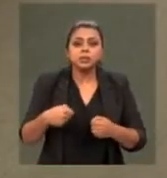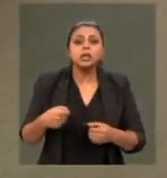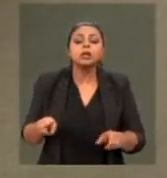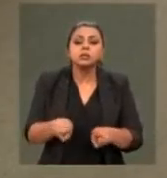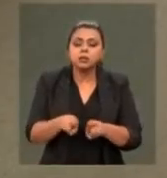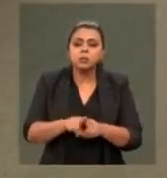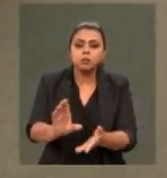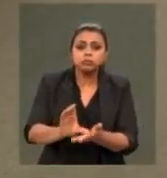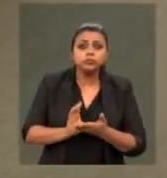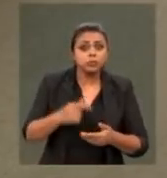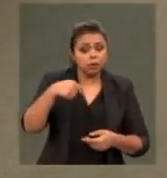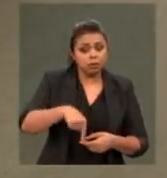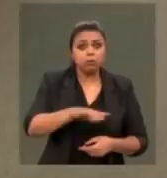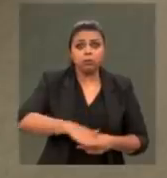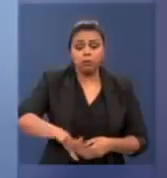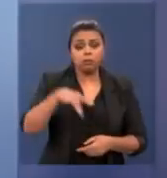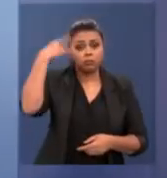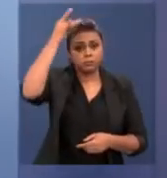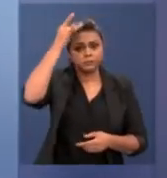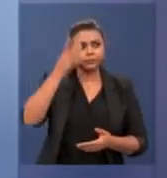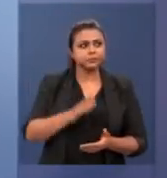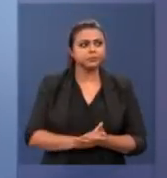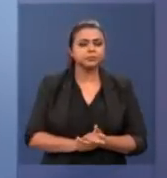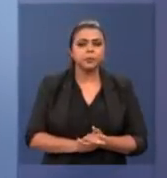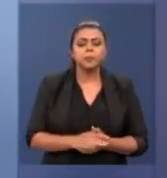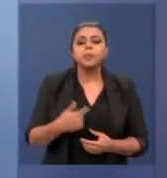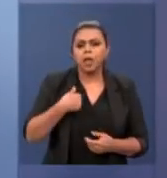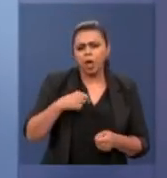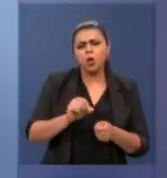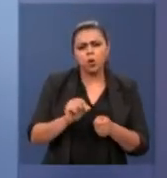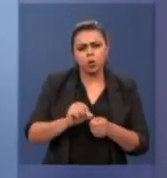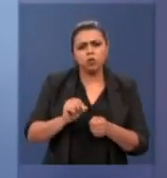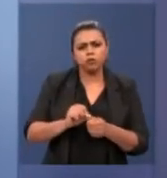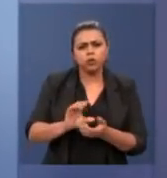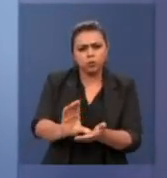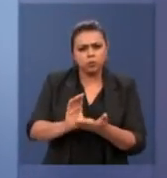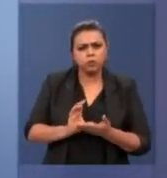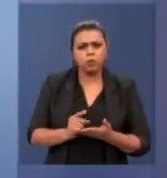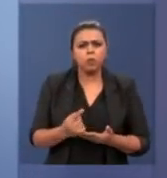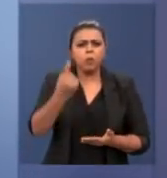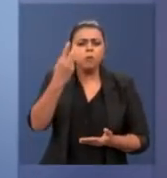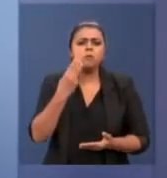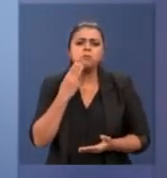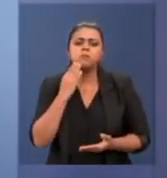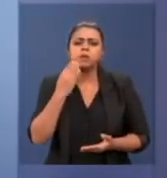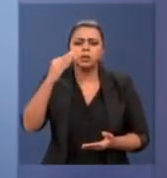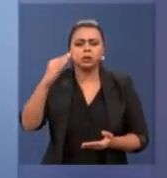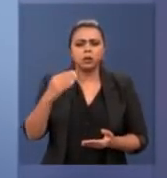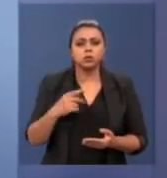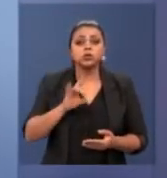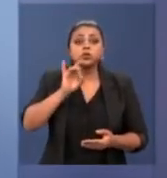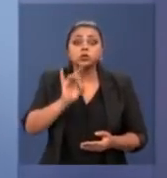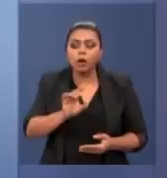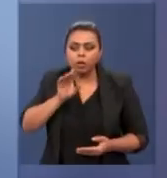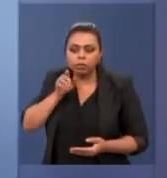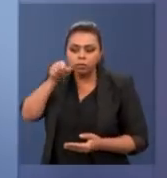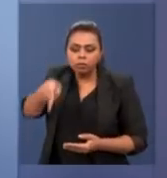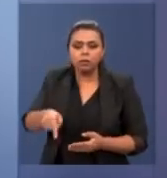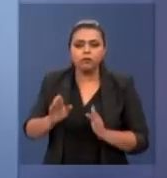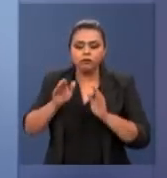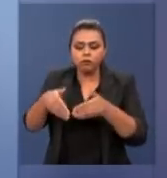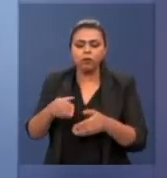estado eu fiz um investimento de 1 bilhão de reais na época que o governo do estado só na empresa sersan só em saneamento